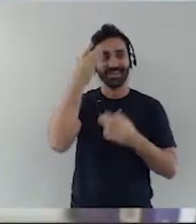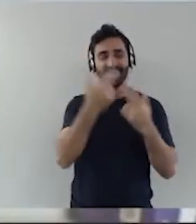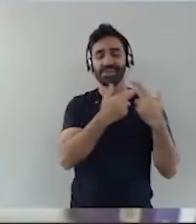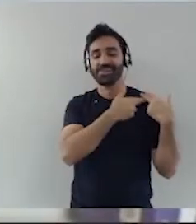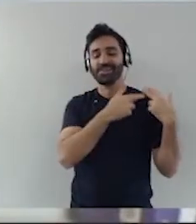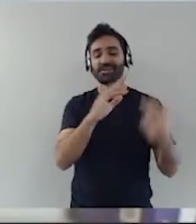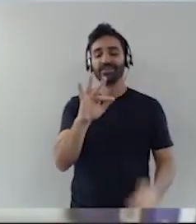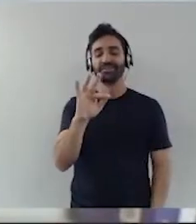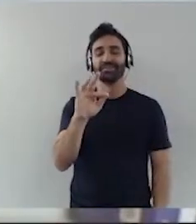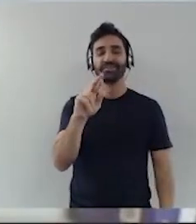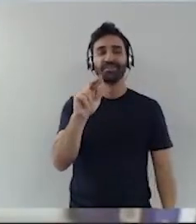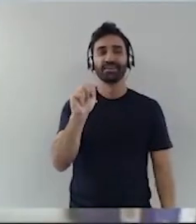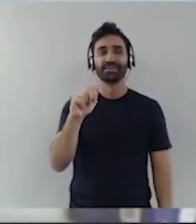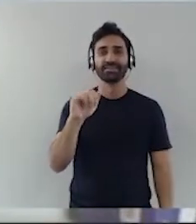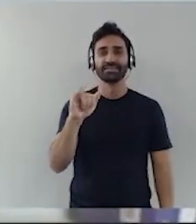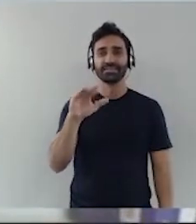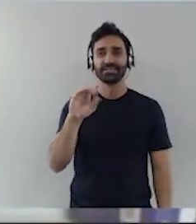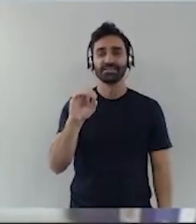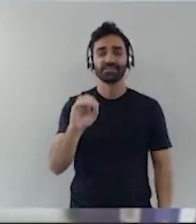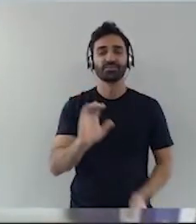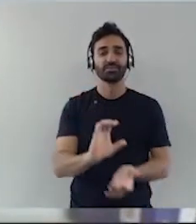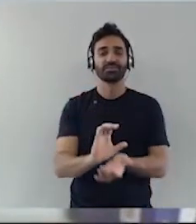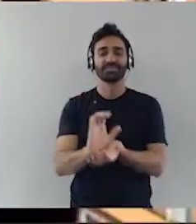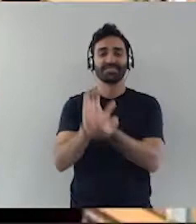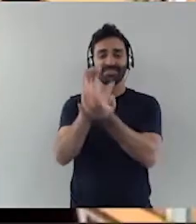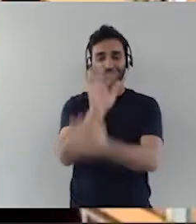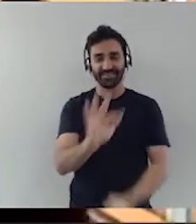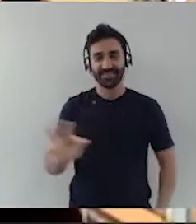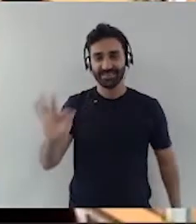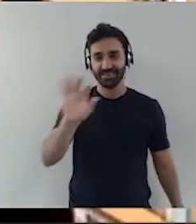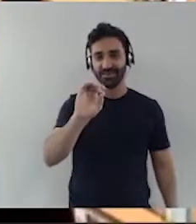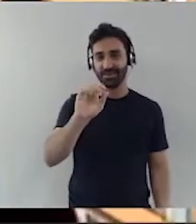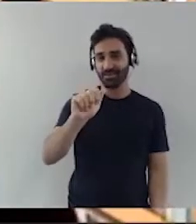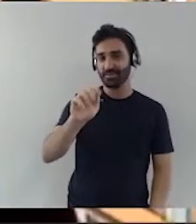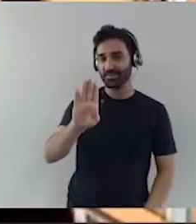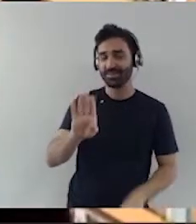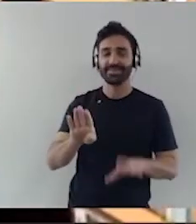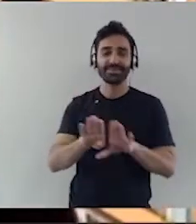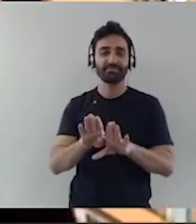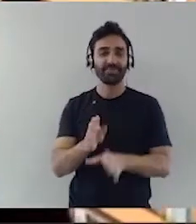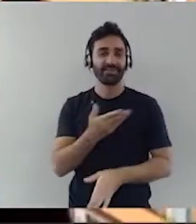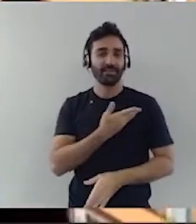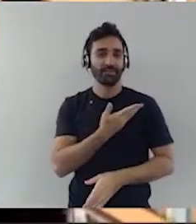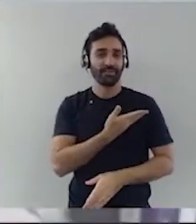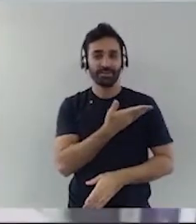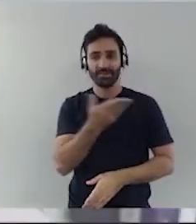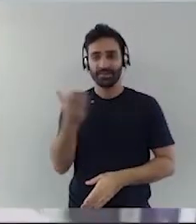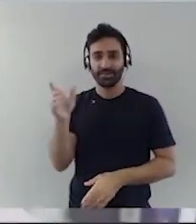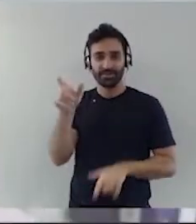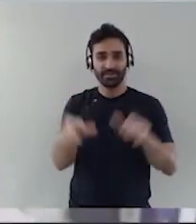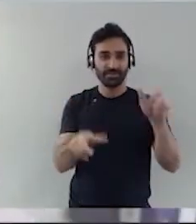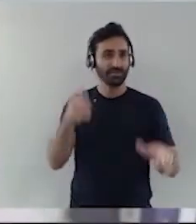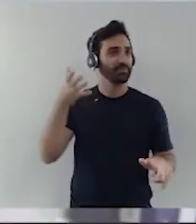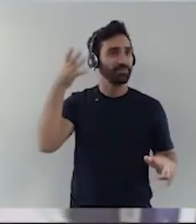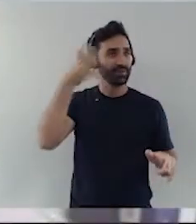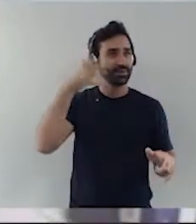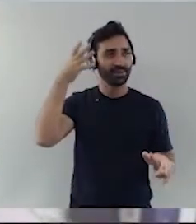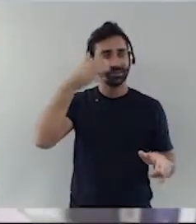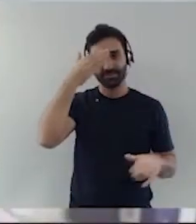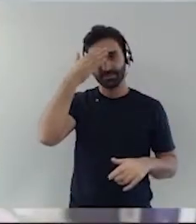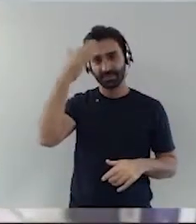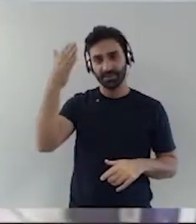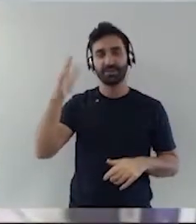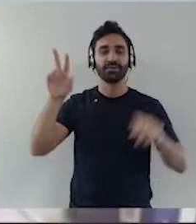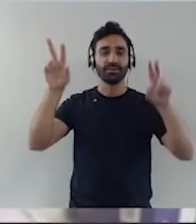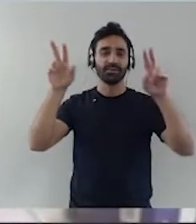Canindé Maia, conselheiro federal da OAB, e os meus colegas de painel, que são duas grandes presenças do direito